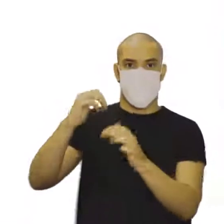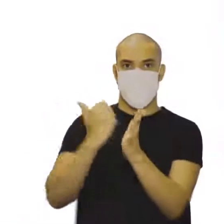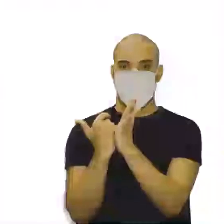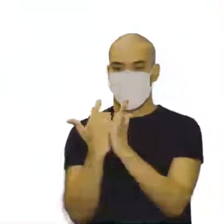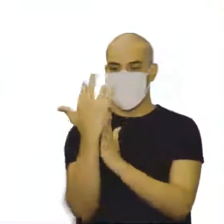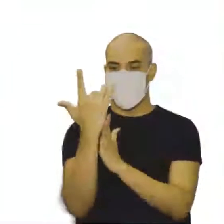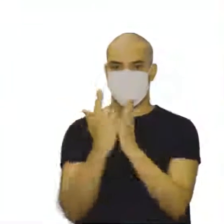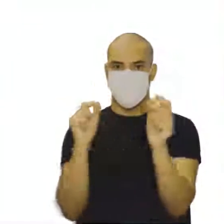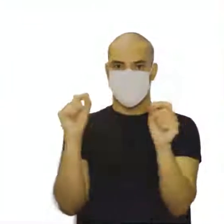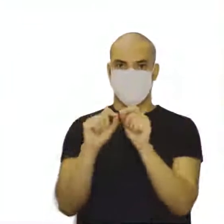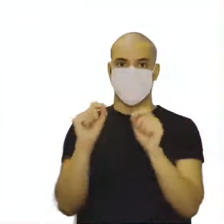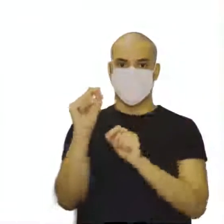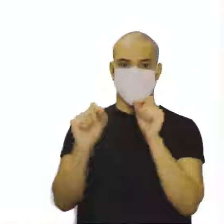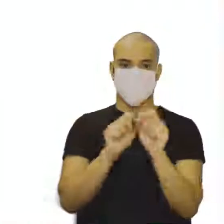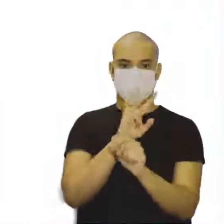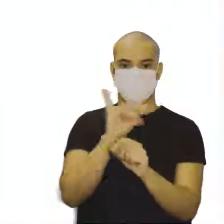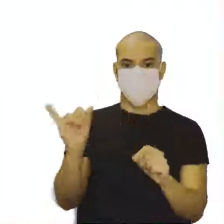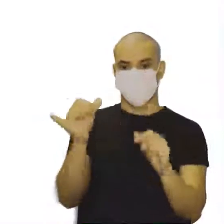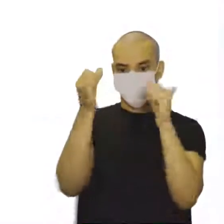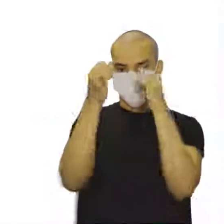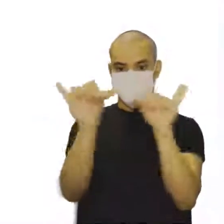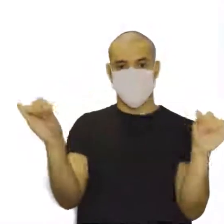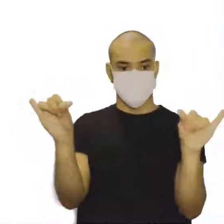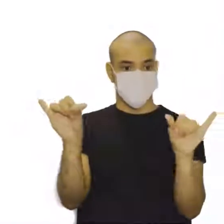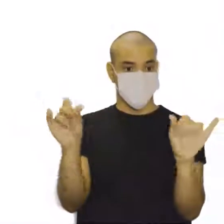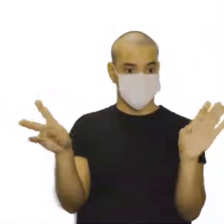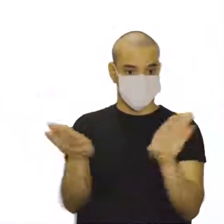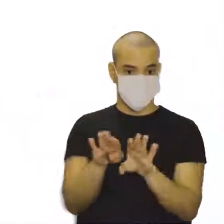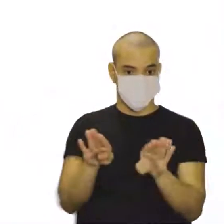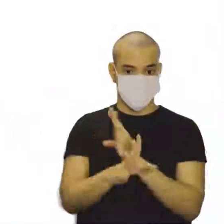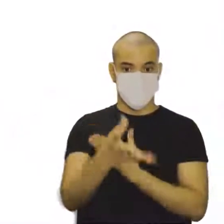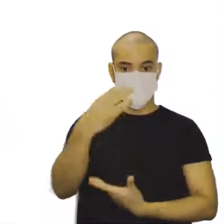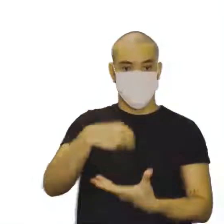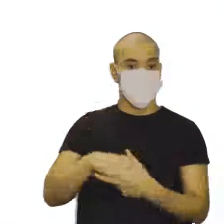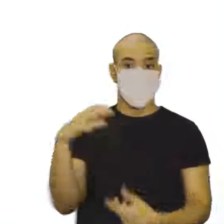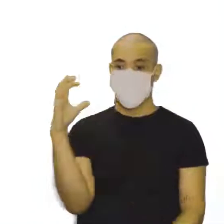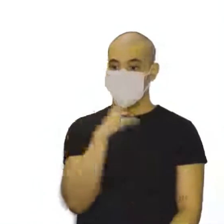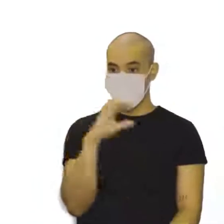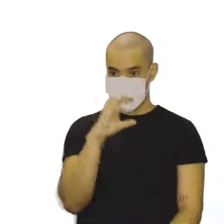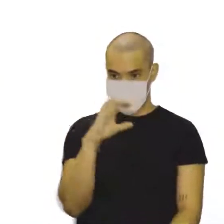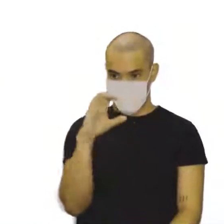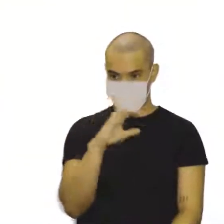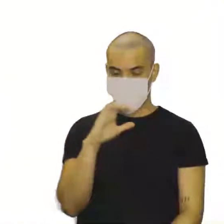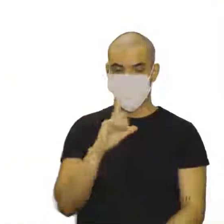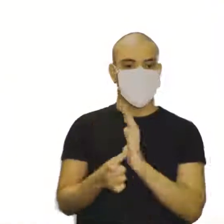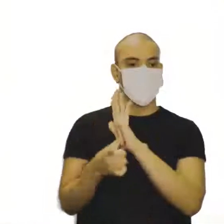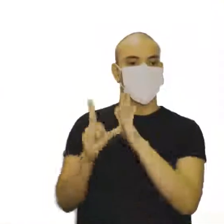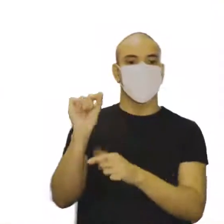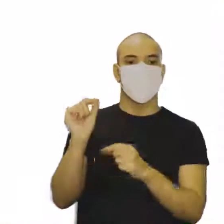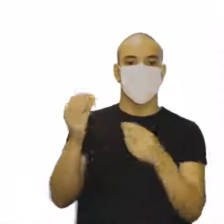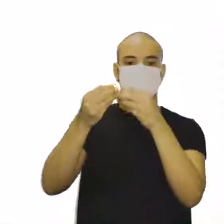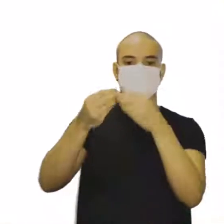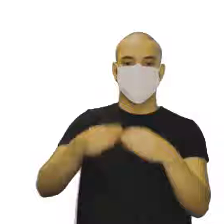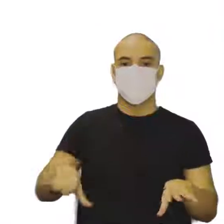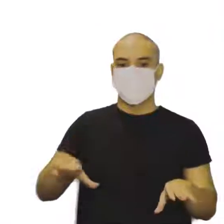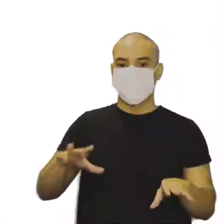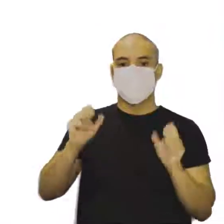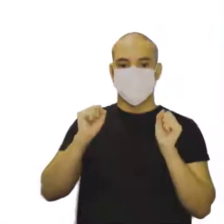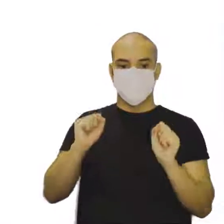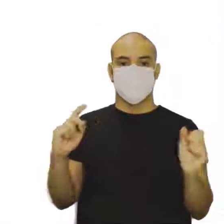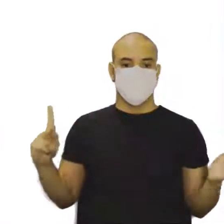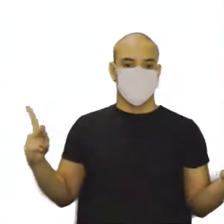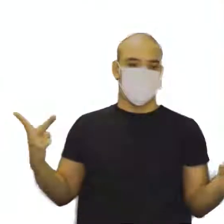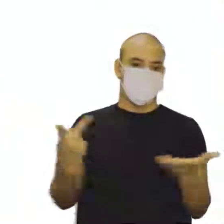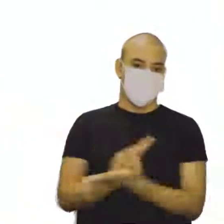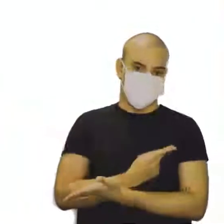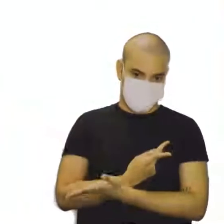ele vai fazer? Ele vai interromper essa corrente aí imediatamente, antes que os seus efeitos térmicos